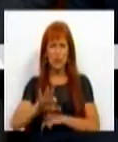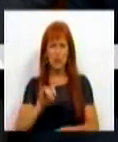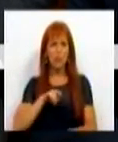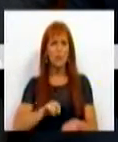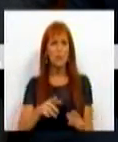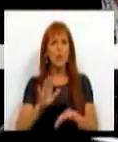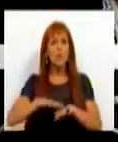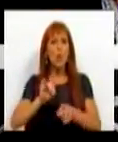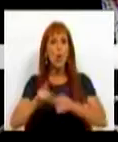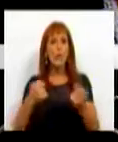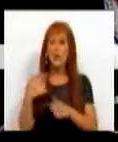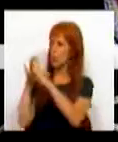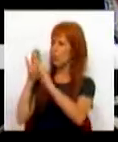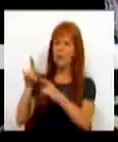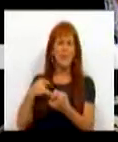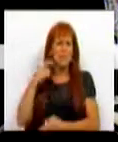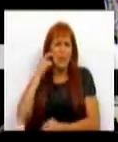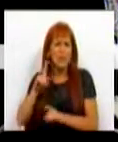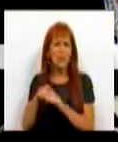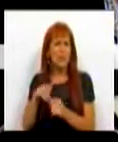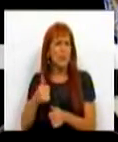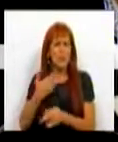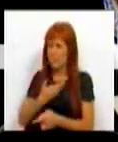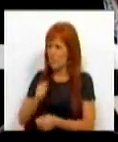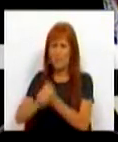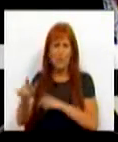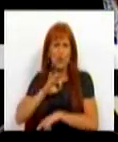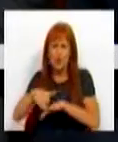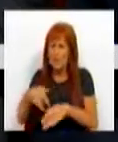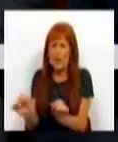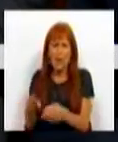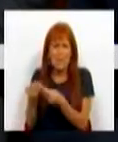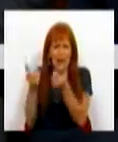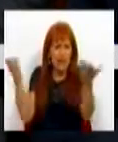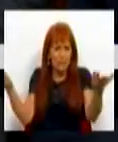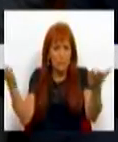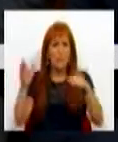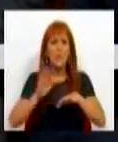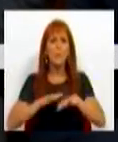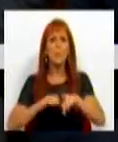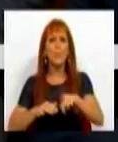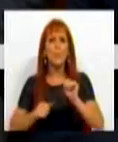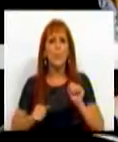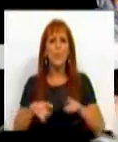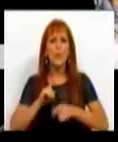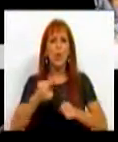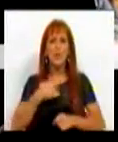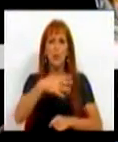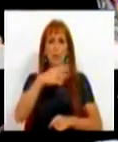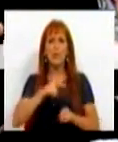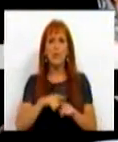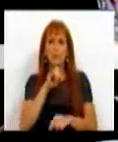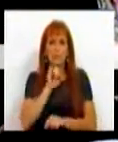deputado relativamente àquilo que é o modelo, tendo em conta aquilo que é o vosso passado e tendo em conta aquilo que os senhores não fizeram nesta matéria. Sobre aquilo que eu queria